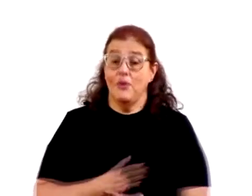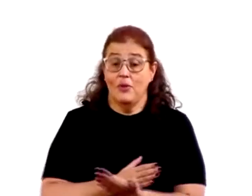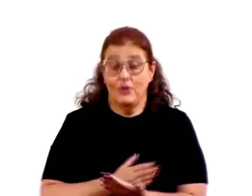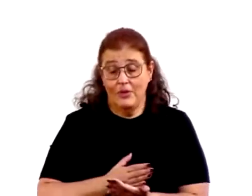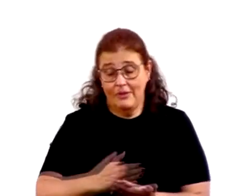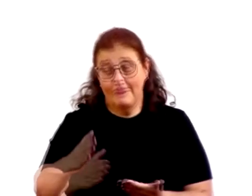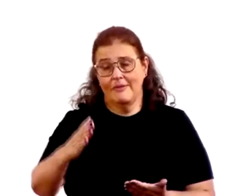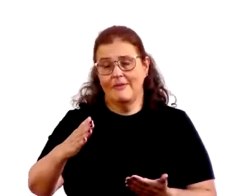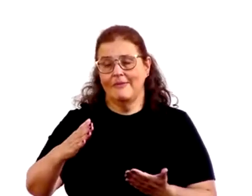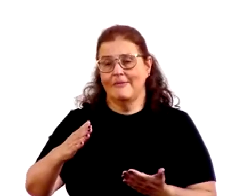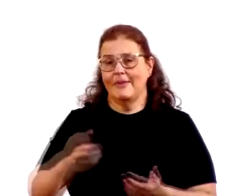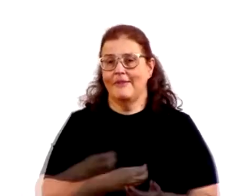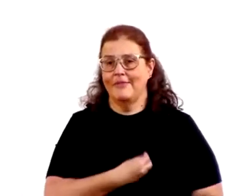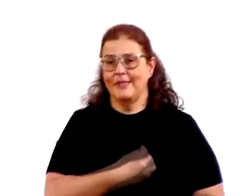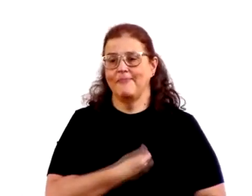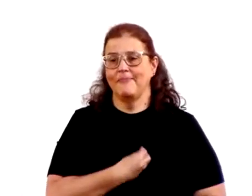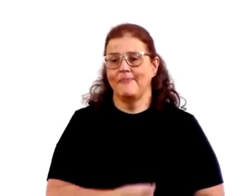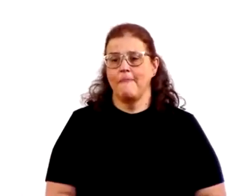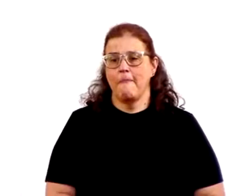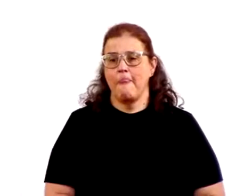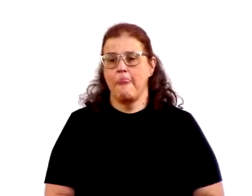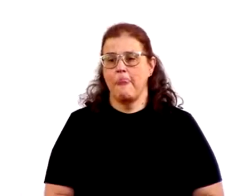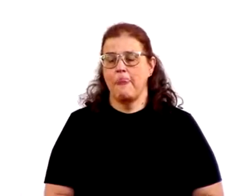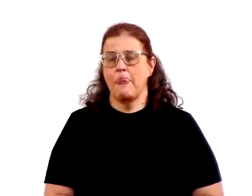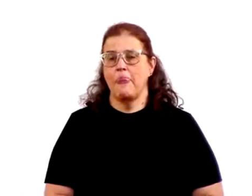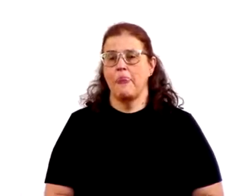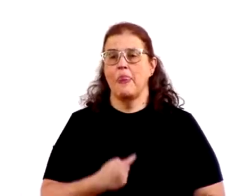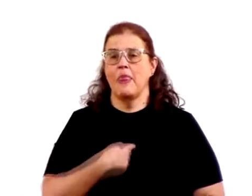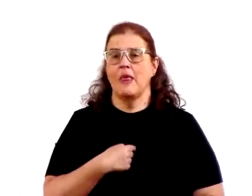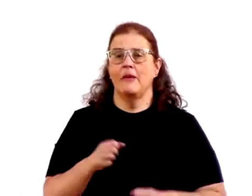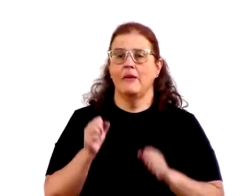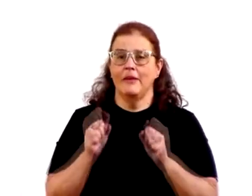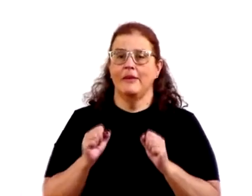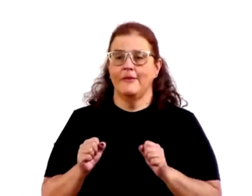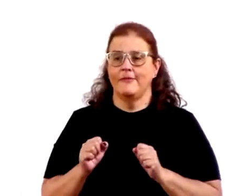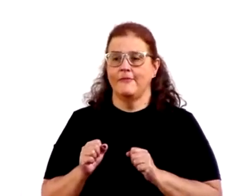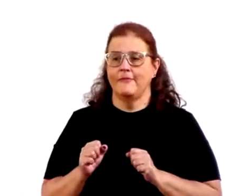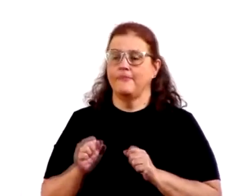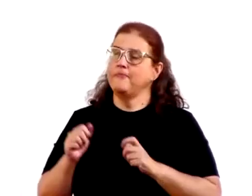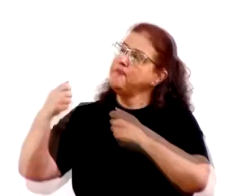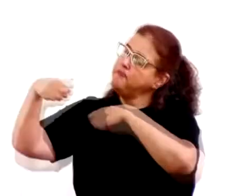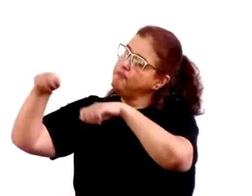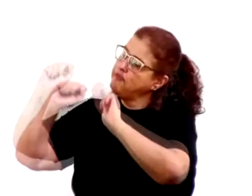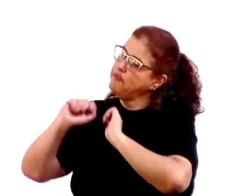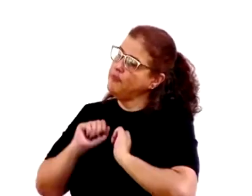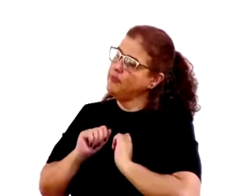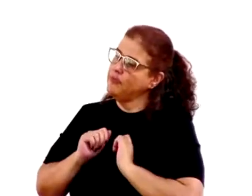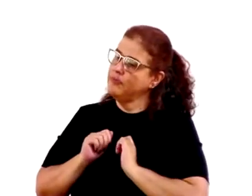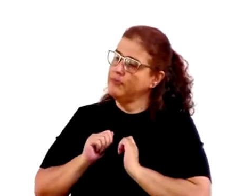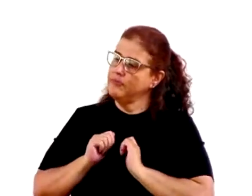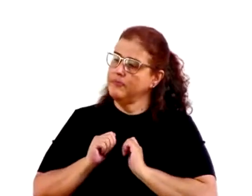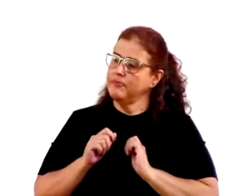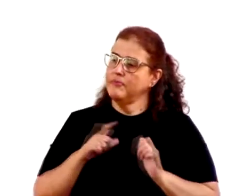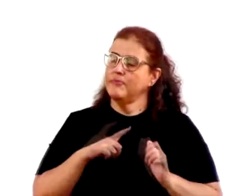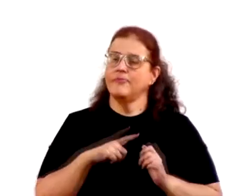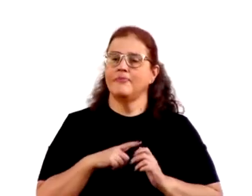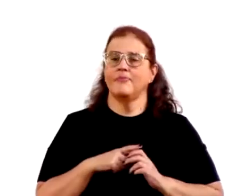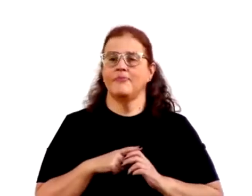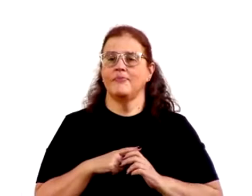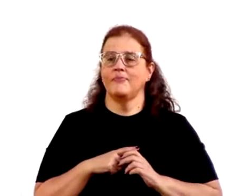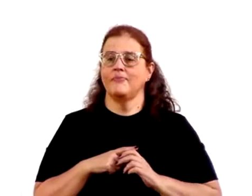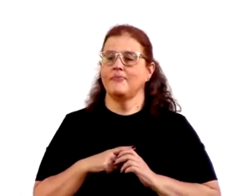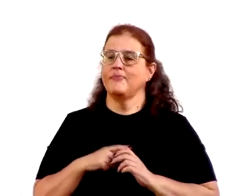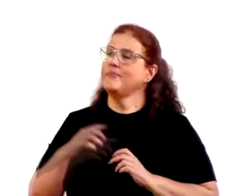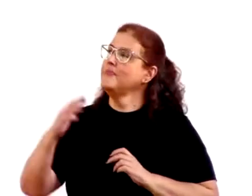existência, aquele que detém o poder, que com o seu cetro dá um toque na terra e ela